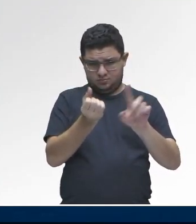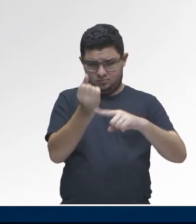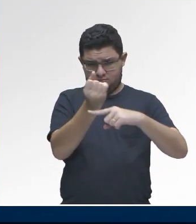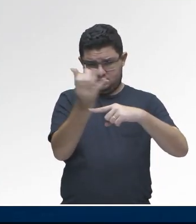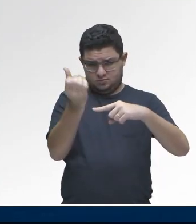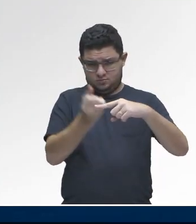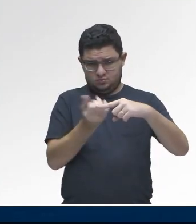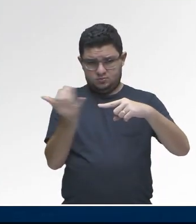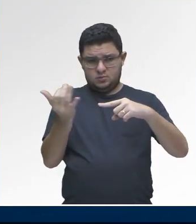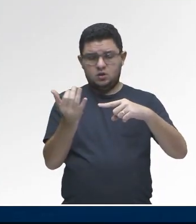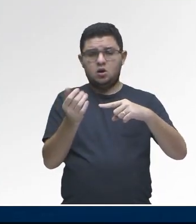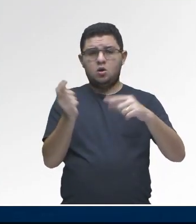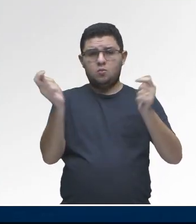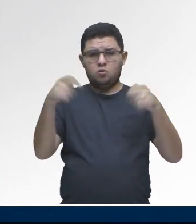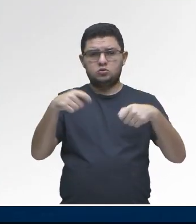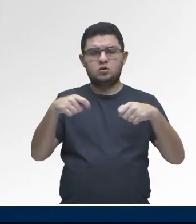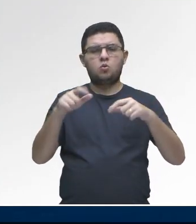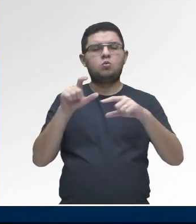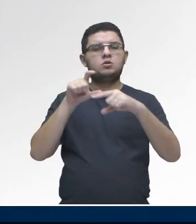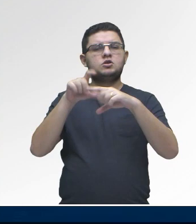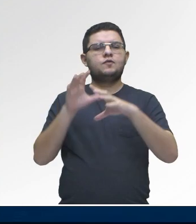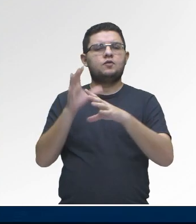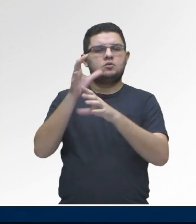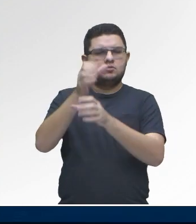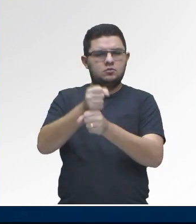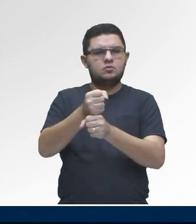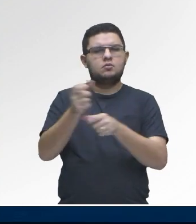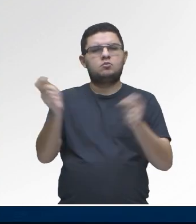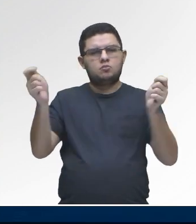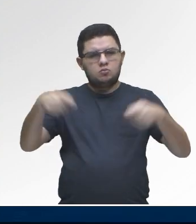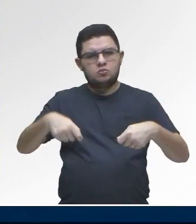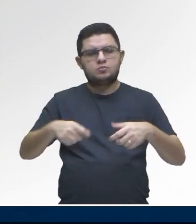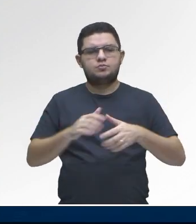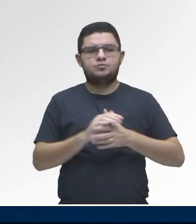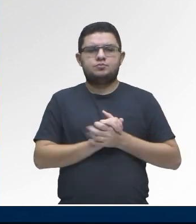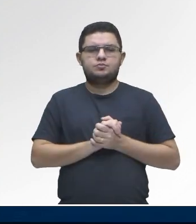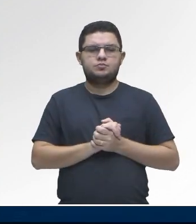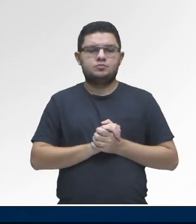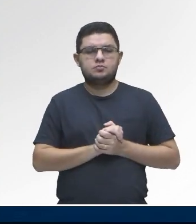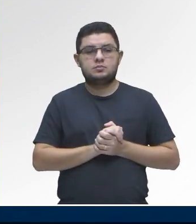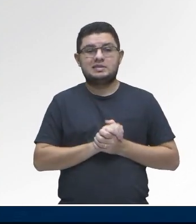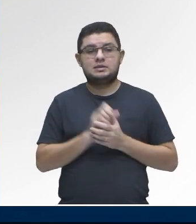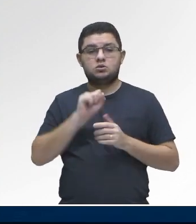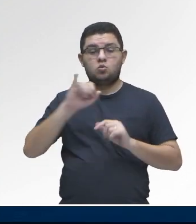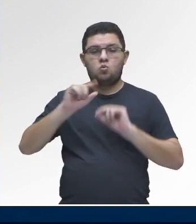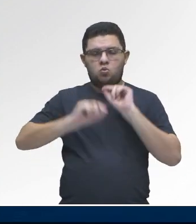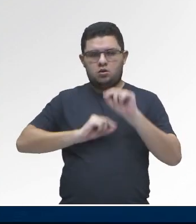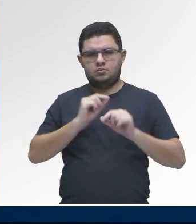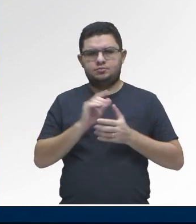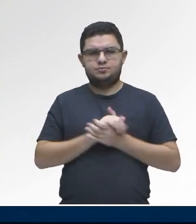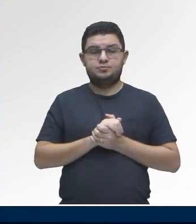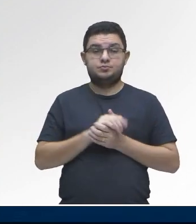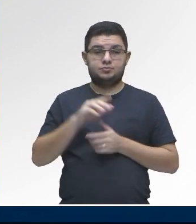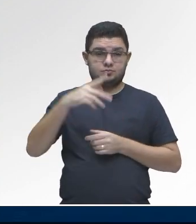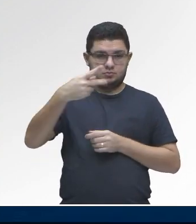Não é? Nós podemos dividir essa raiz. Se você dividir